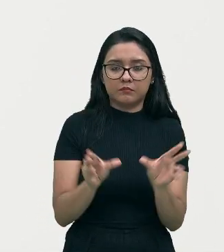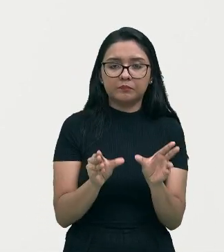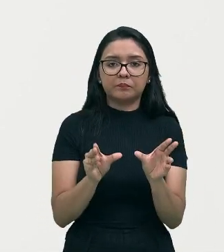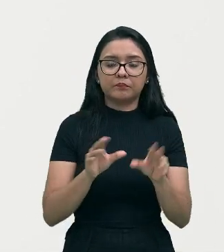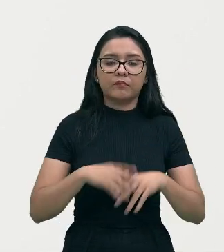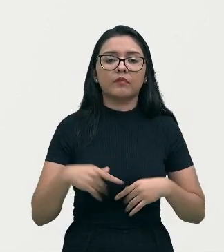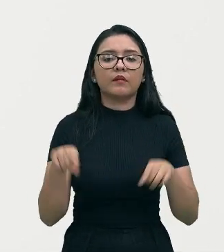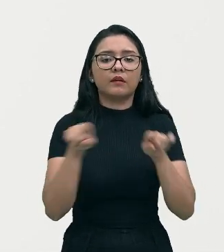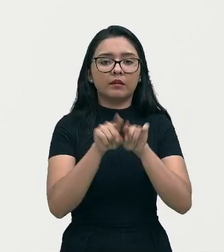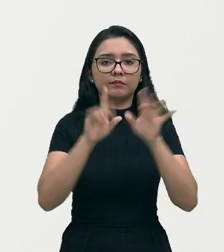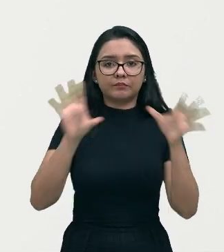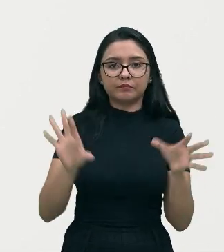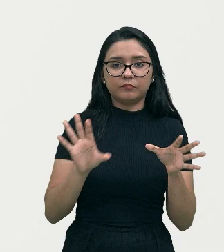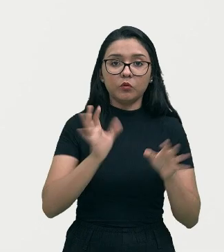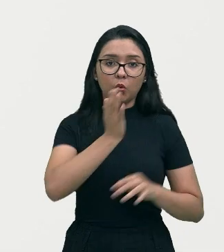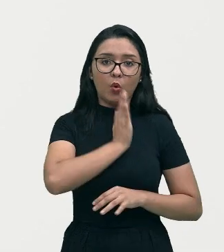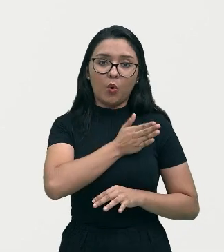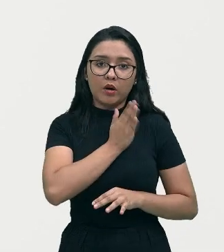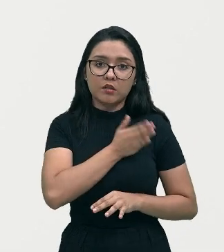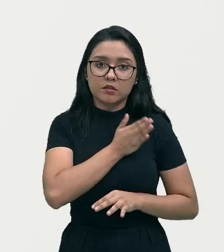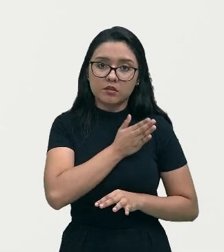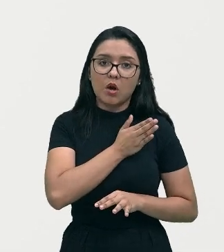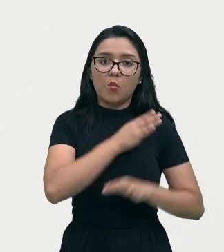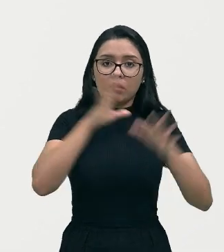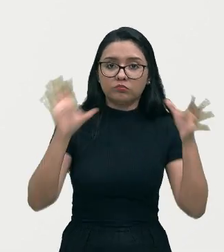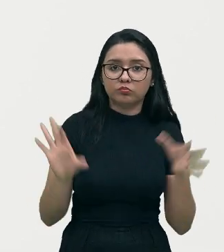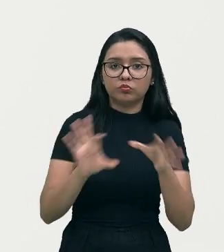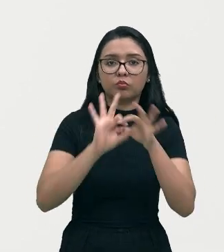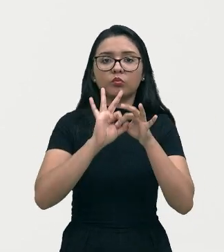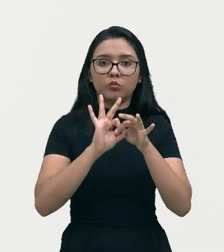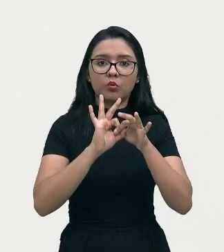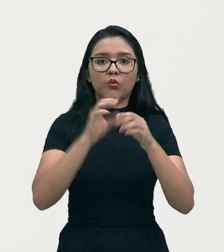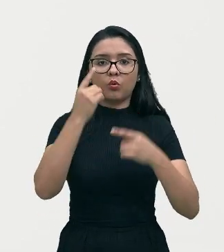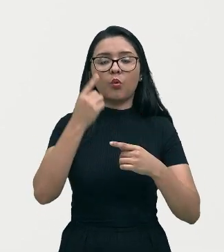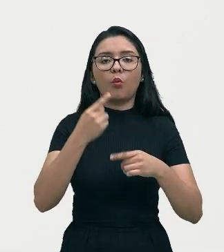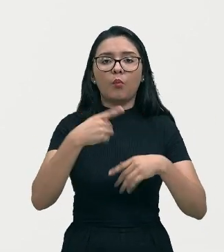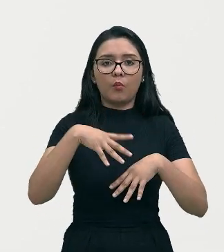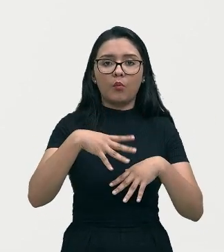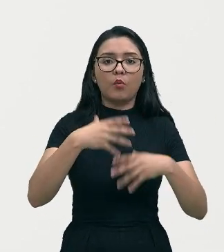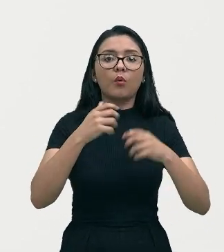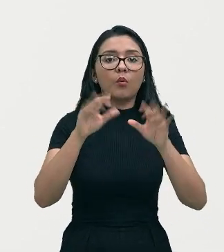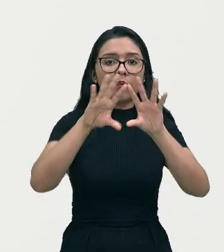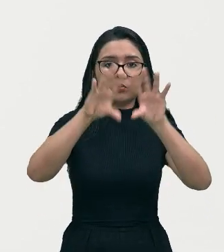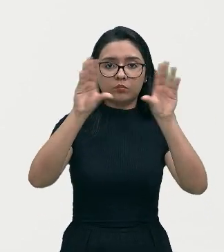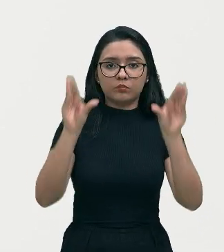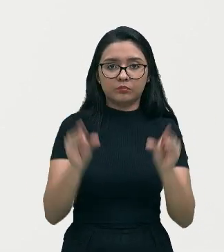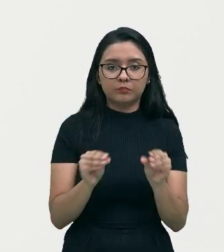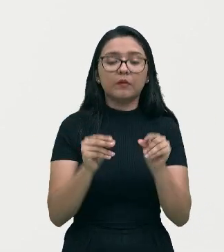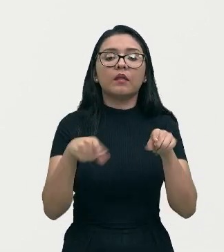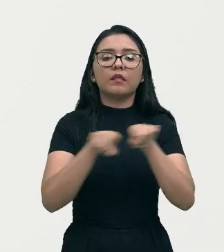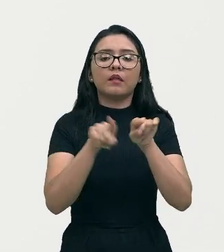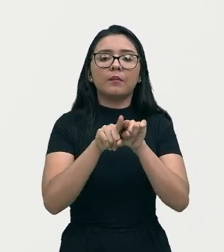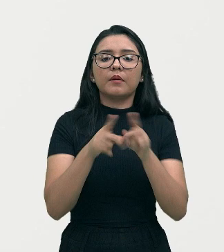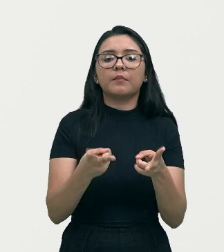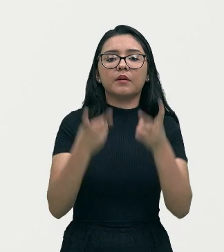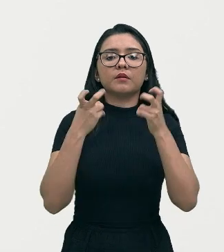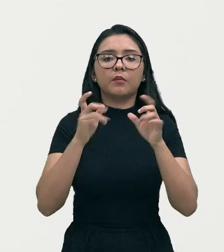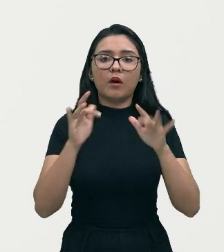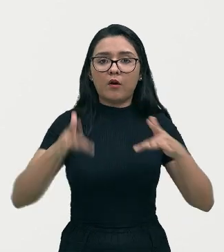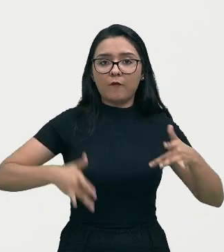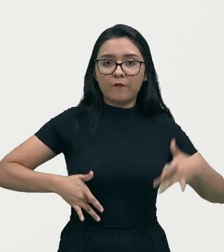ligado com o sistema respiratório, né? E aí a gente observa também aqui o